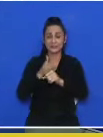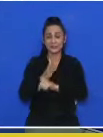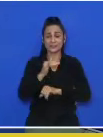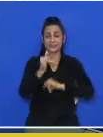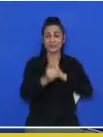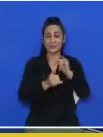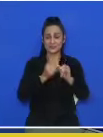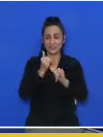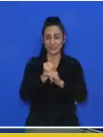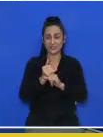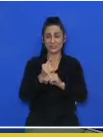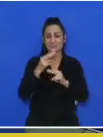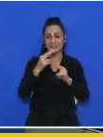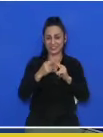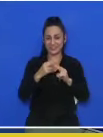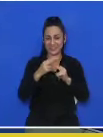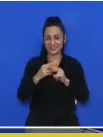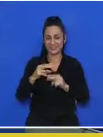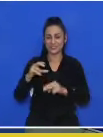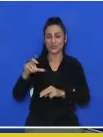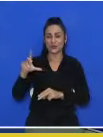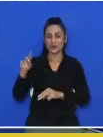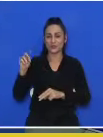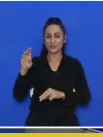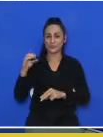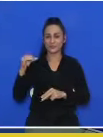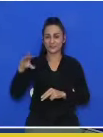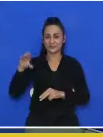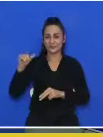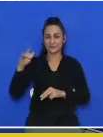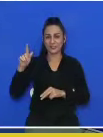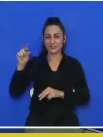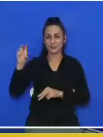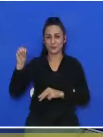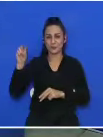página da Caixa na internet. loterias.caixa.gov.br